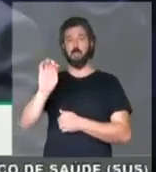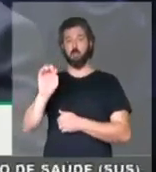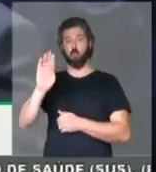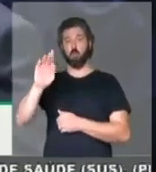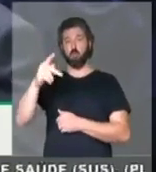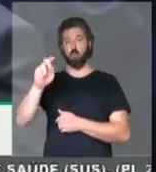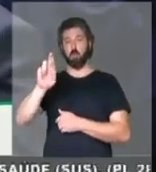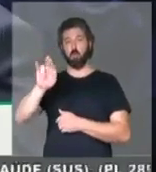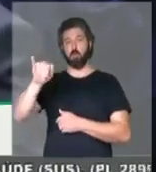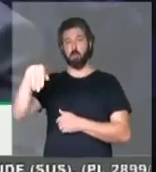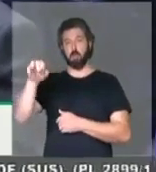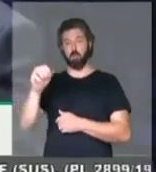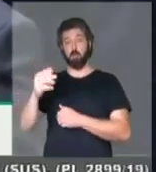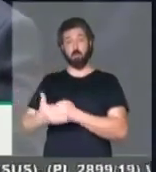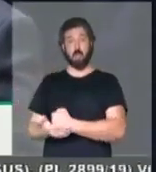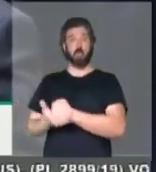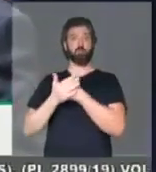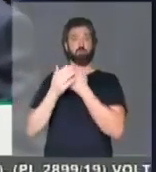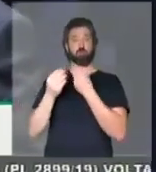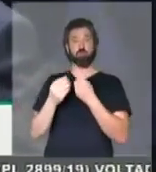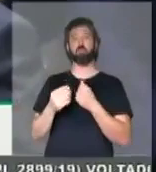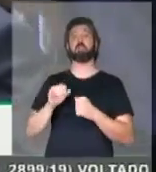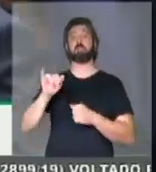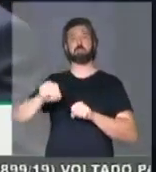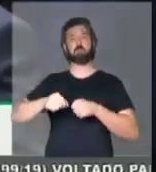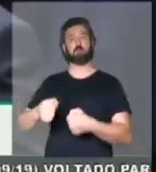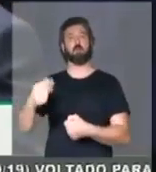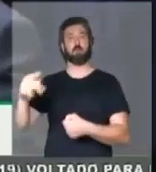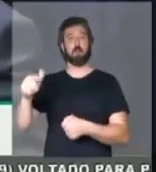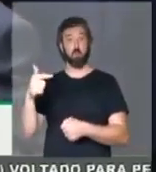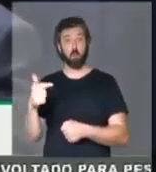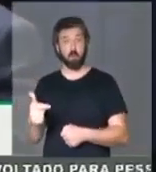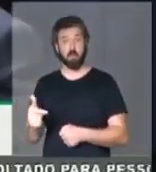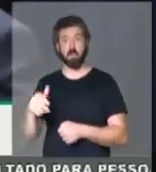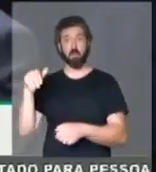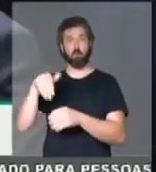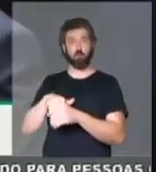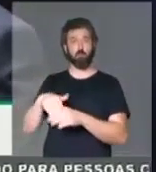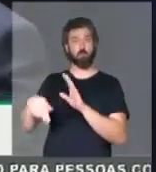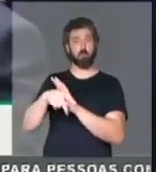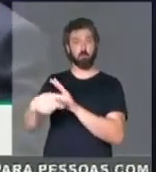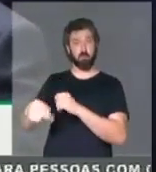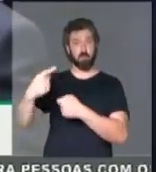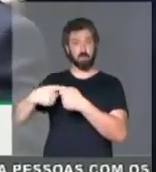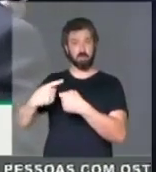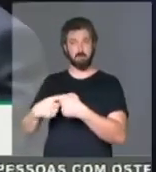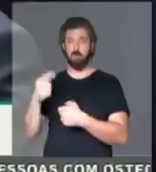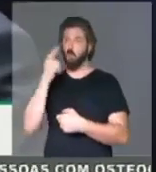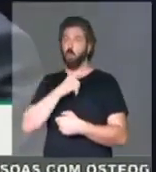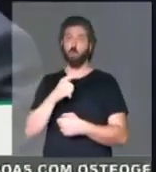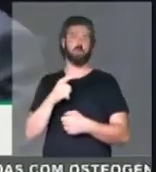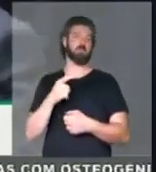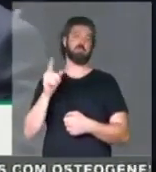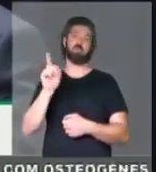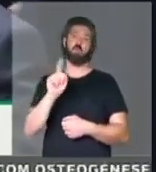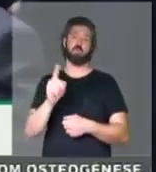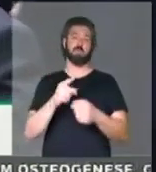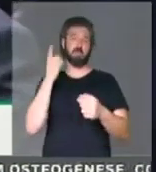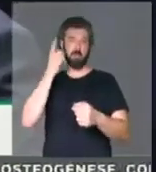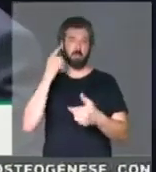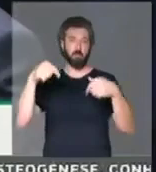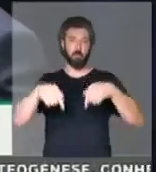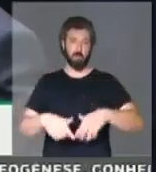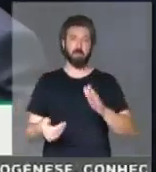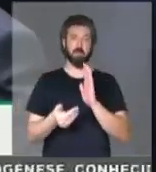que tanto trabalhou, me ajudou e que sem o seu empenho, certamente sem os votos de Pacatuba, certamente não estaria aqui